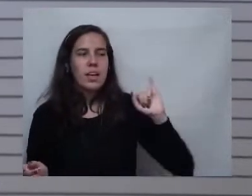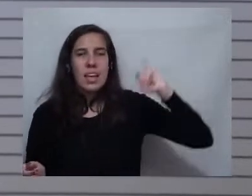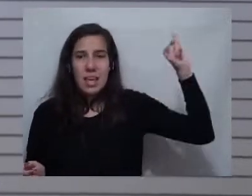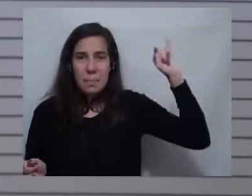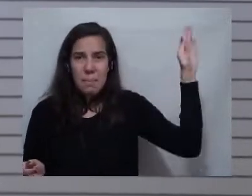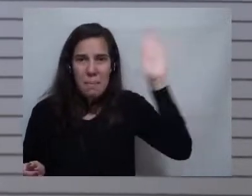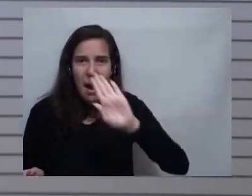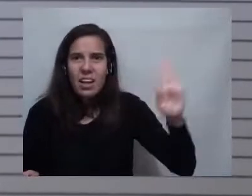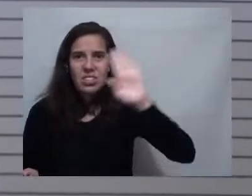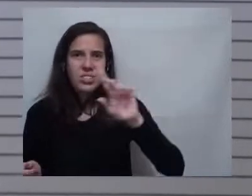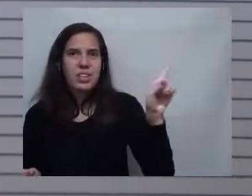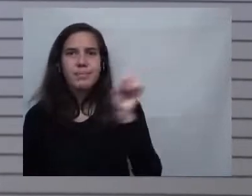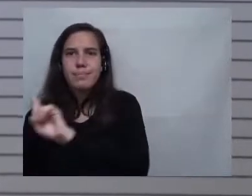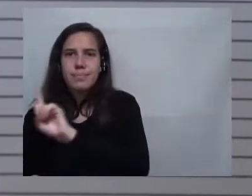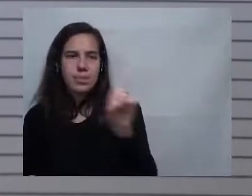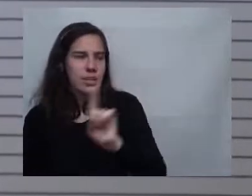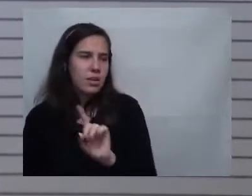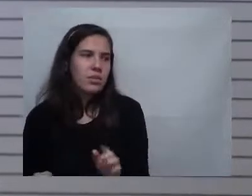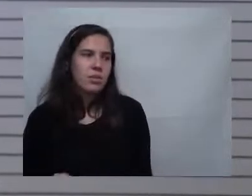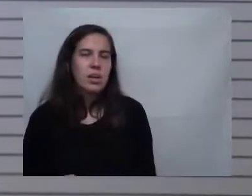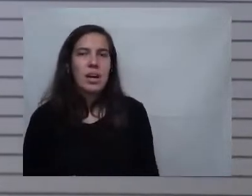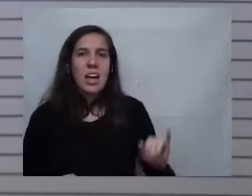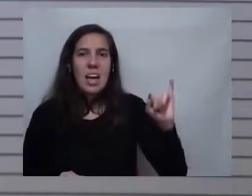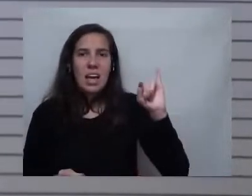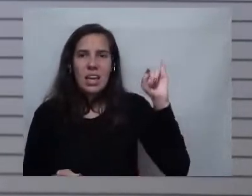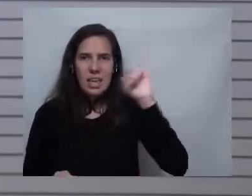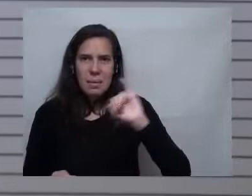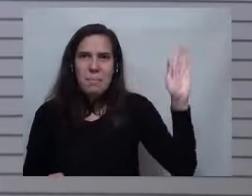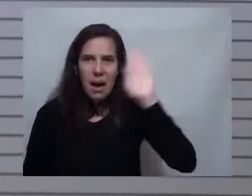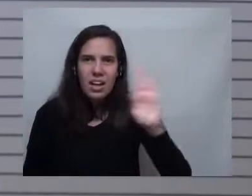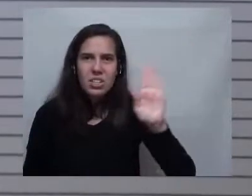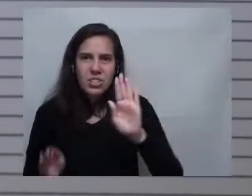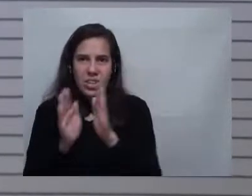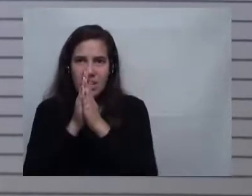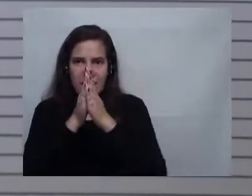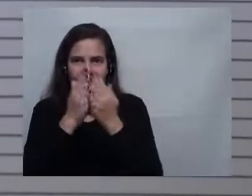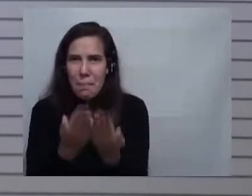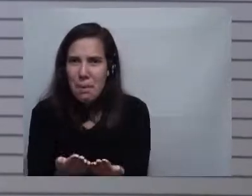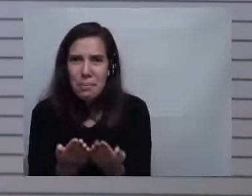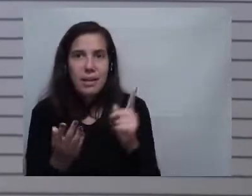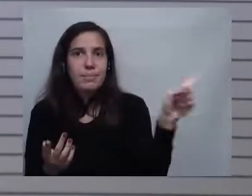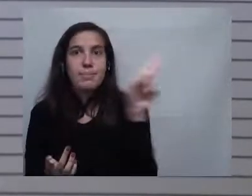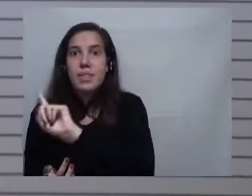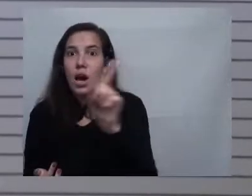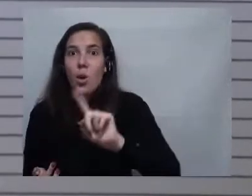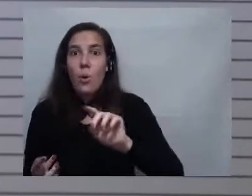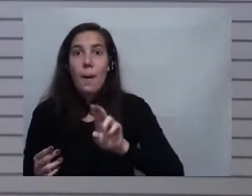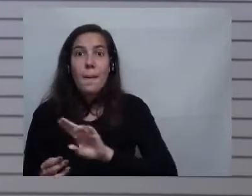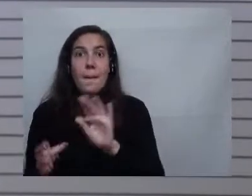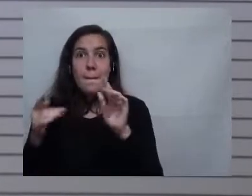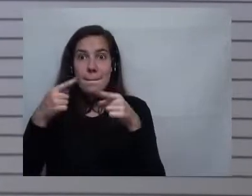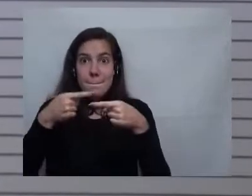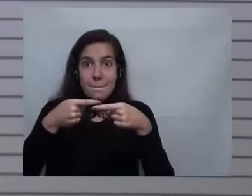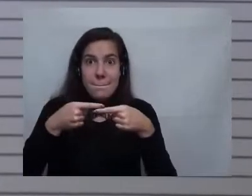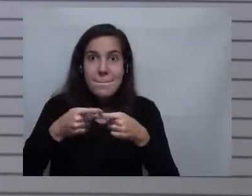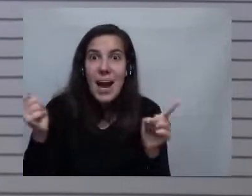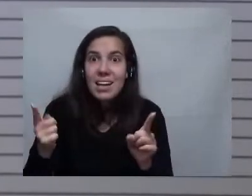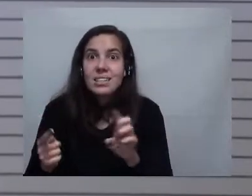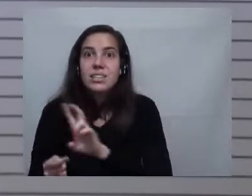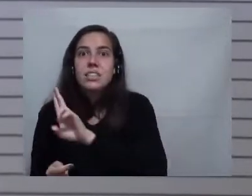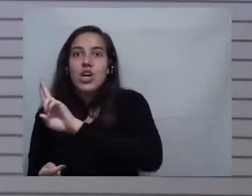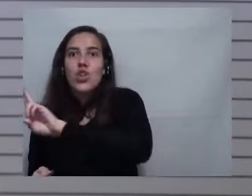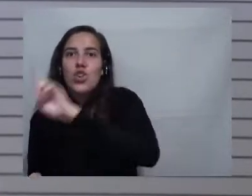Deus poderia ter feito um gravou isso na época o rosto jesus é assim e pela tradição cabeludo